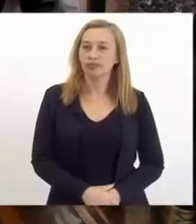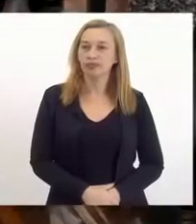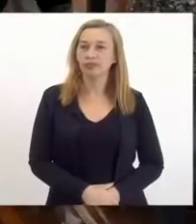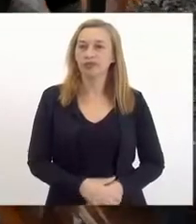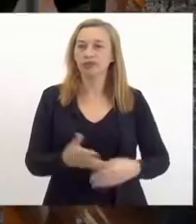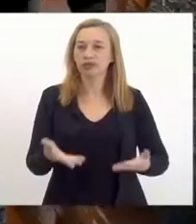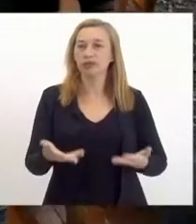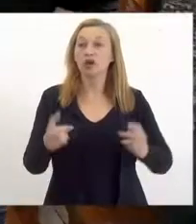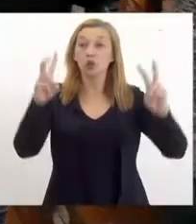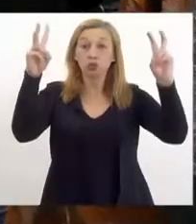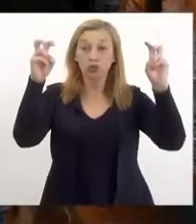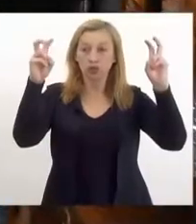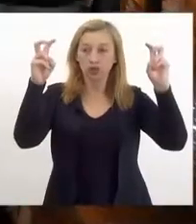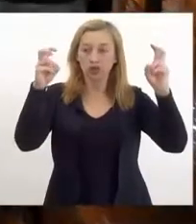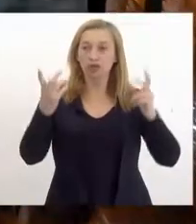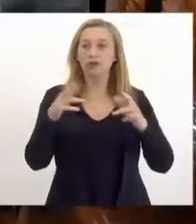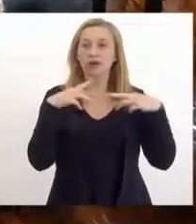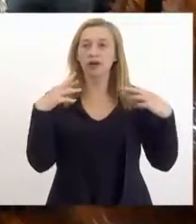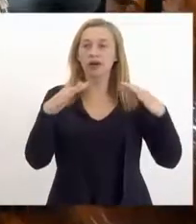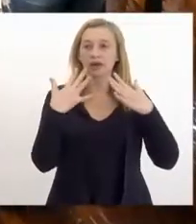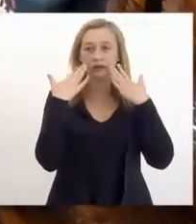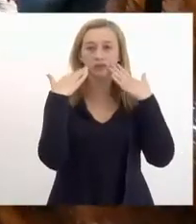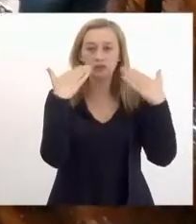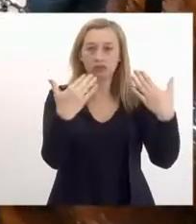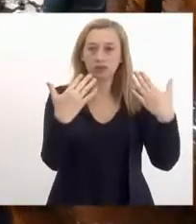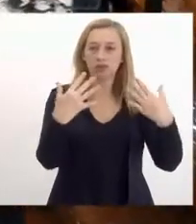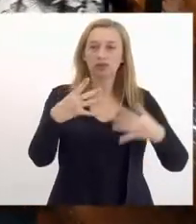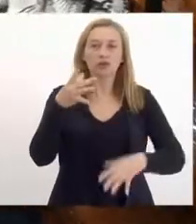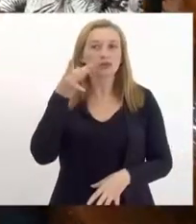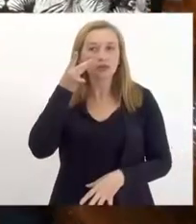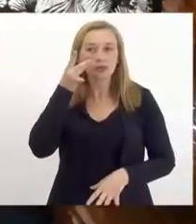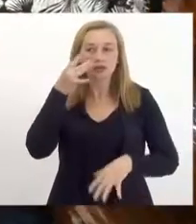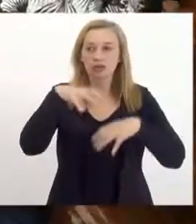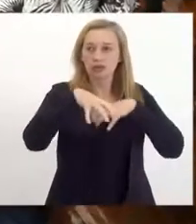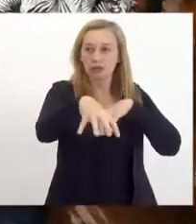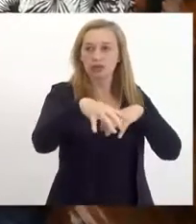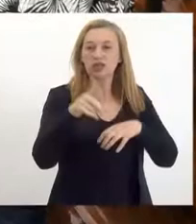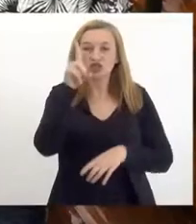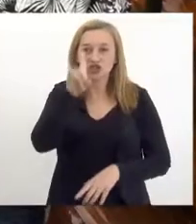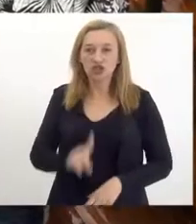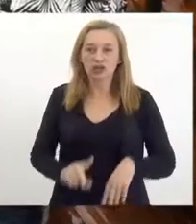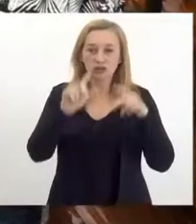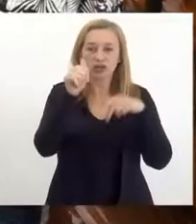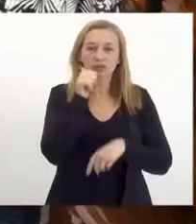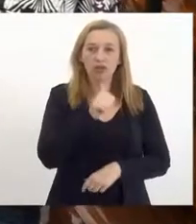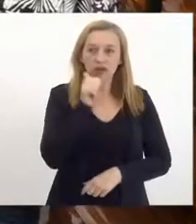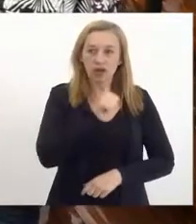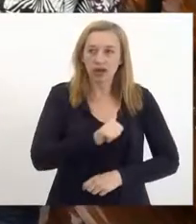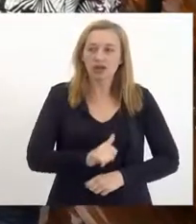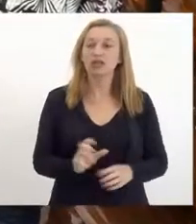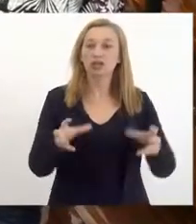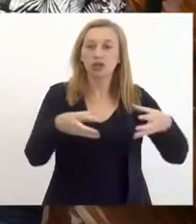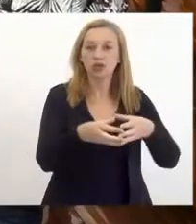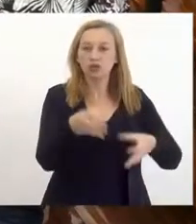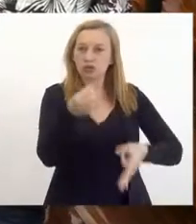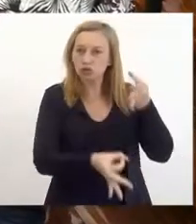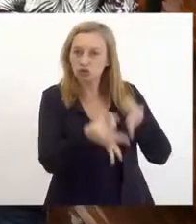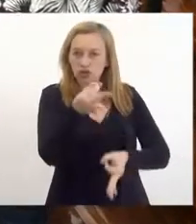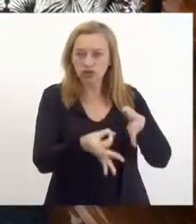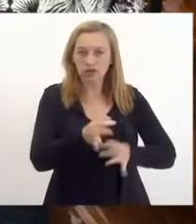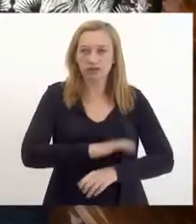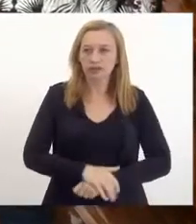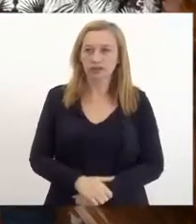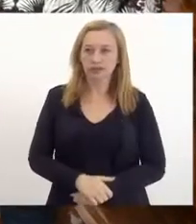Convocamos os temas regimentais para audiência pública semipresencial em conjunto da Comissão de Defesa dos Direitos da Mulher e da Comissão de Constituição e